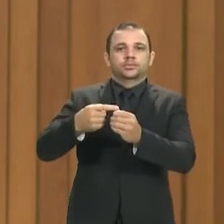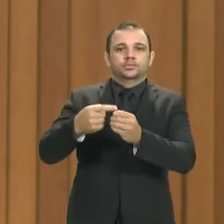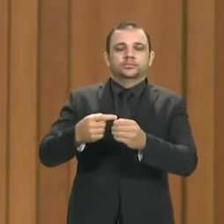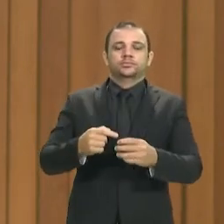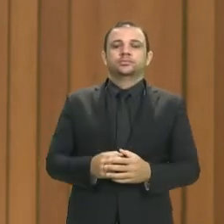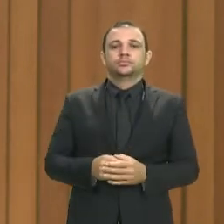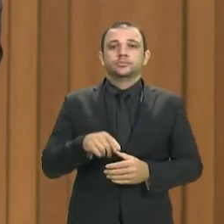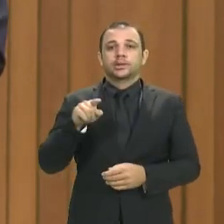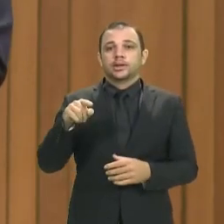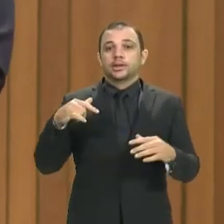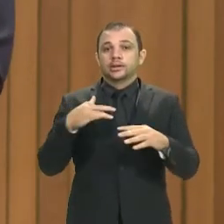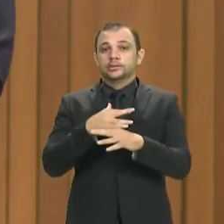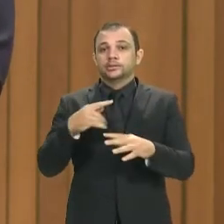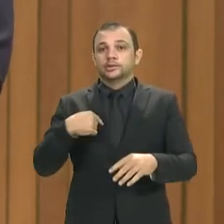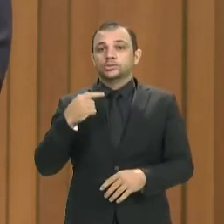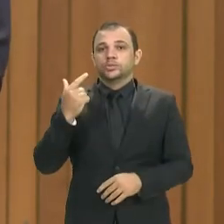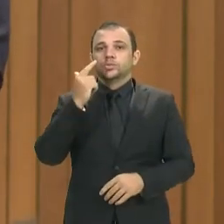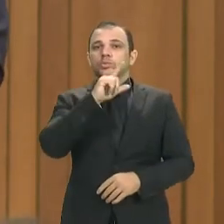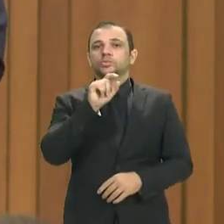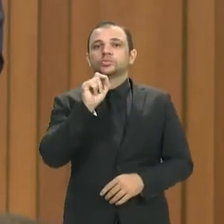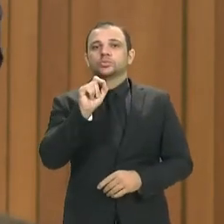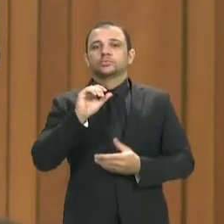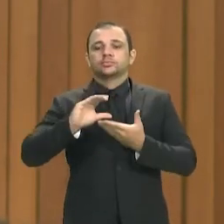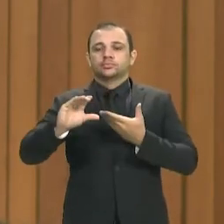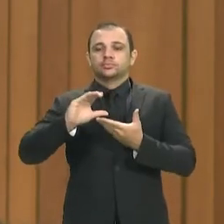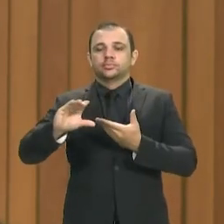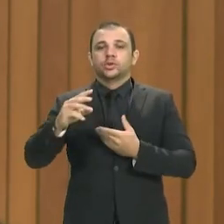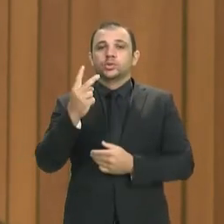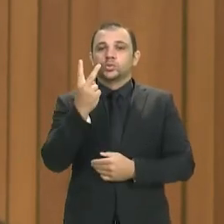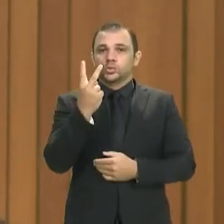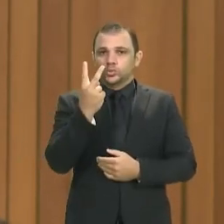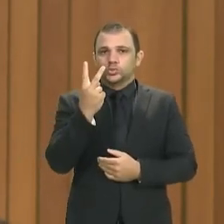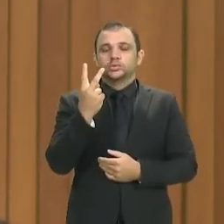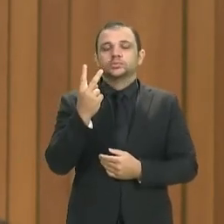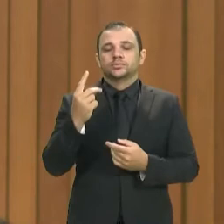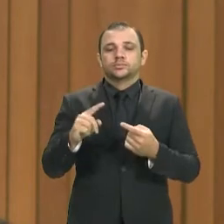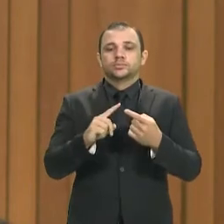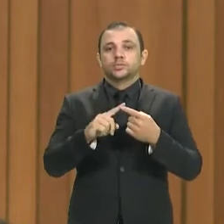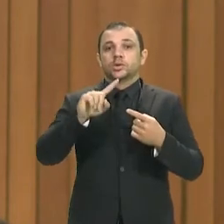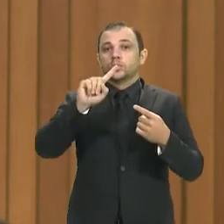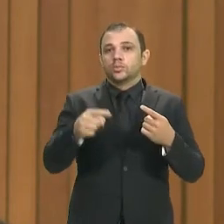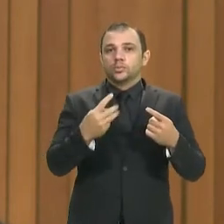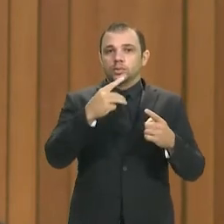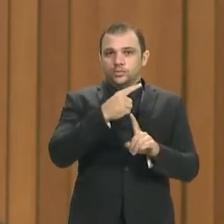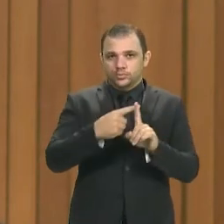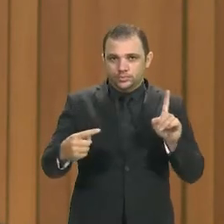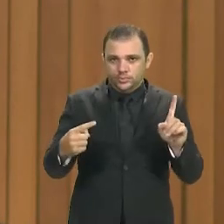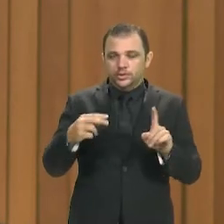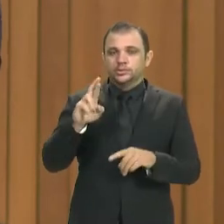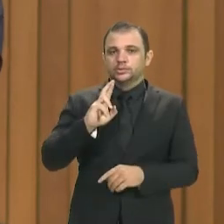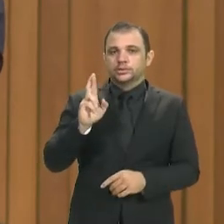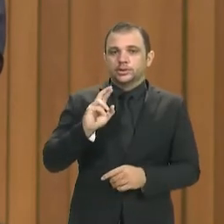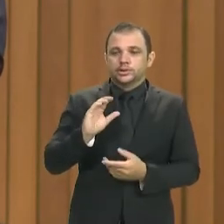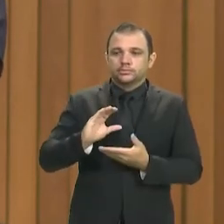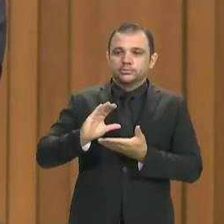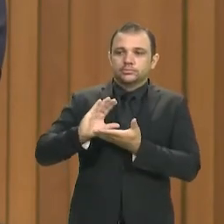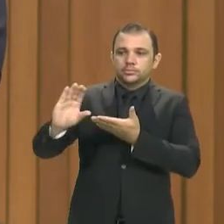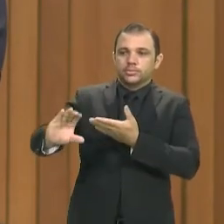oportunidade de destinar duas emendas parlamentares, R$1,5 milhão para pavimentação asfáltica